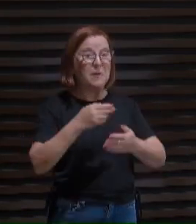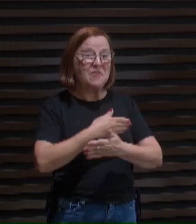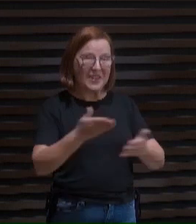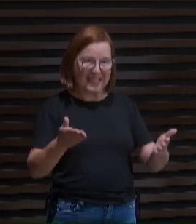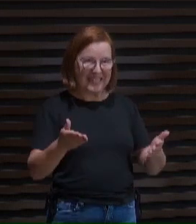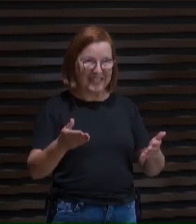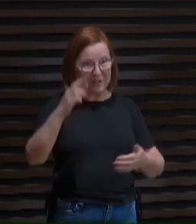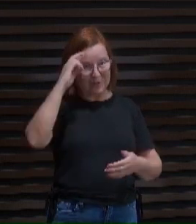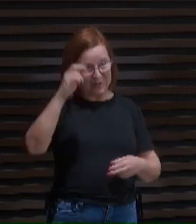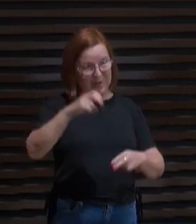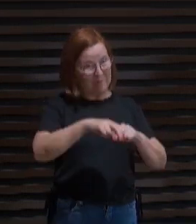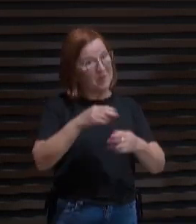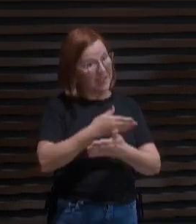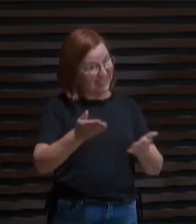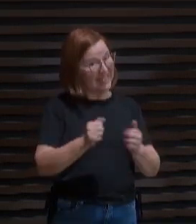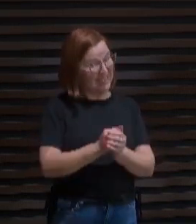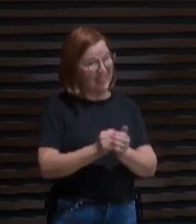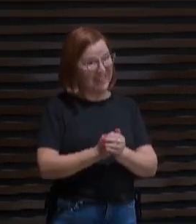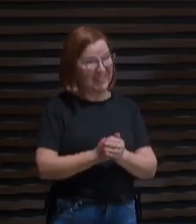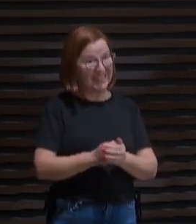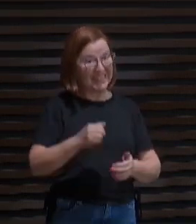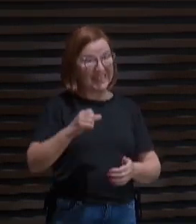Se o Senhor é por nós, quem será contra nós?